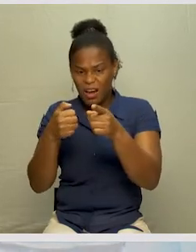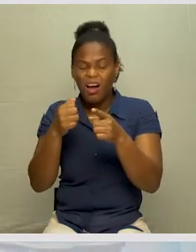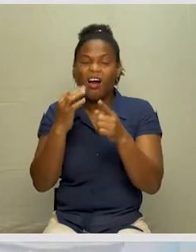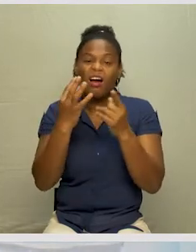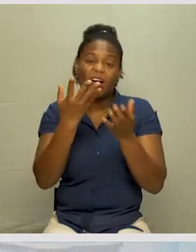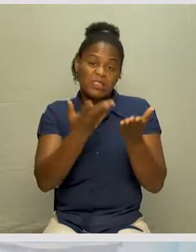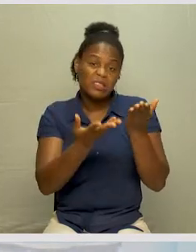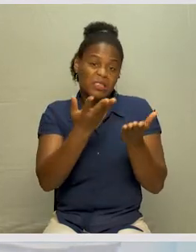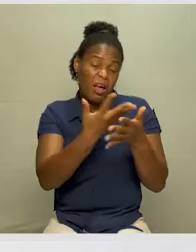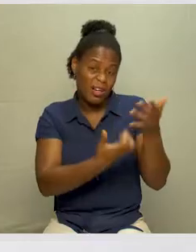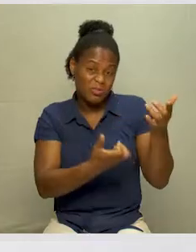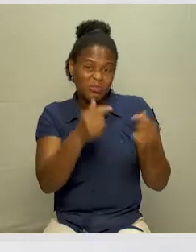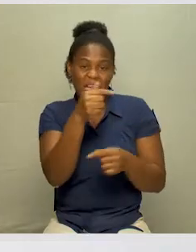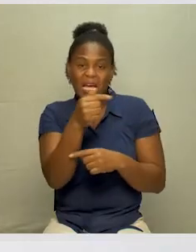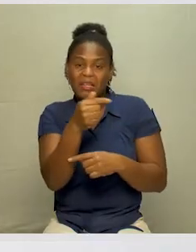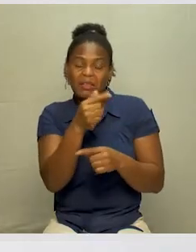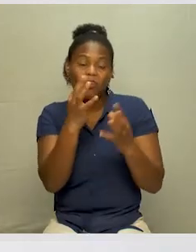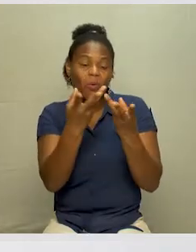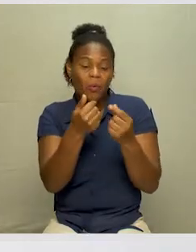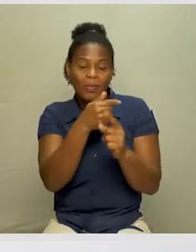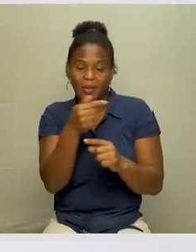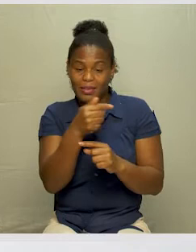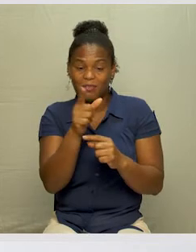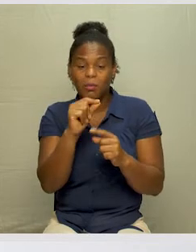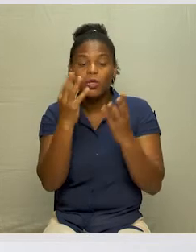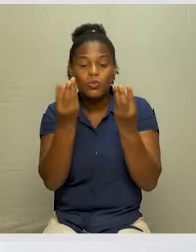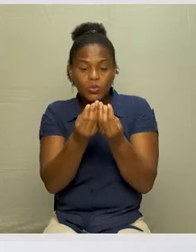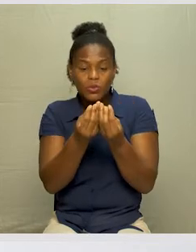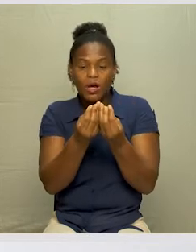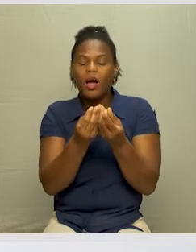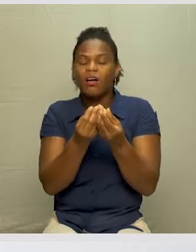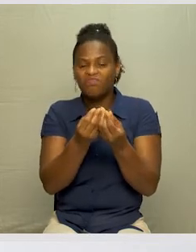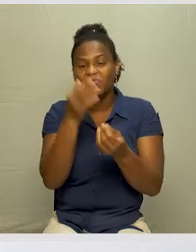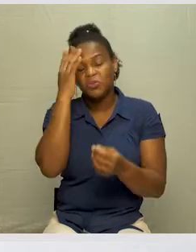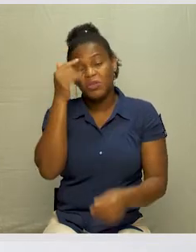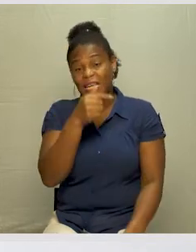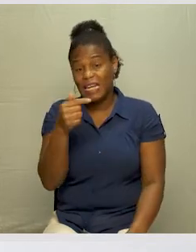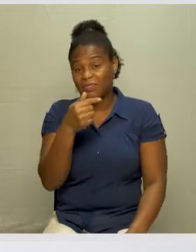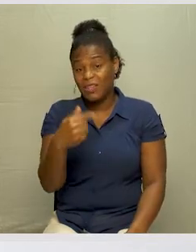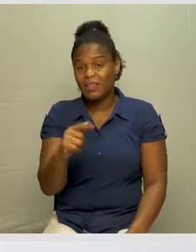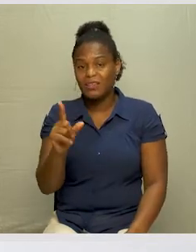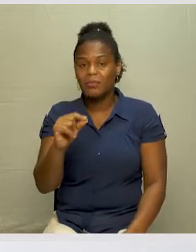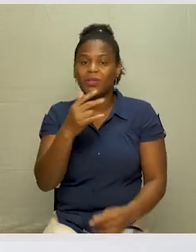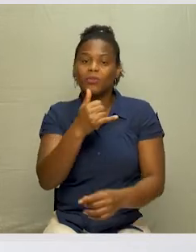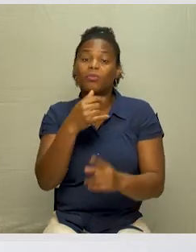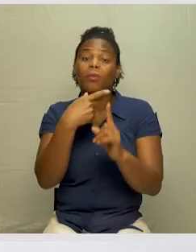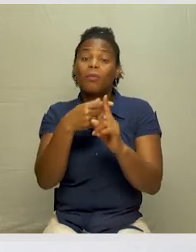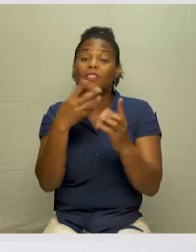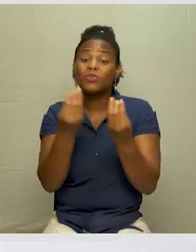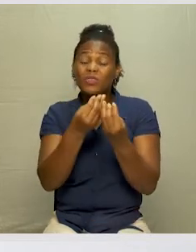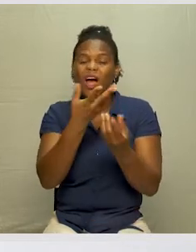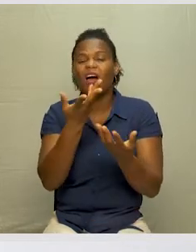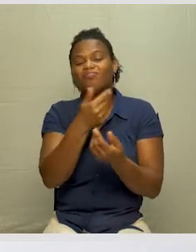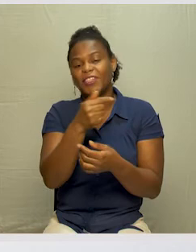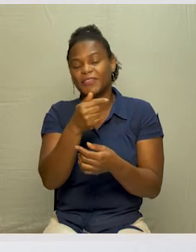ser negativo, precisamente porque, ao fazer a soma, vamos ter um número negativo. E em